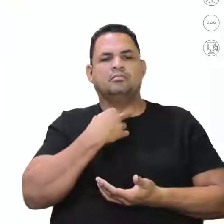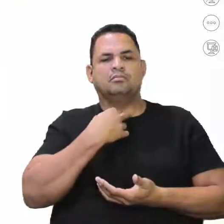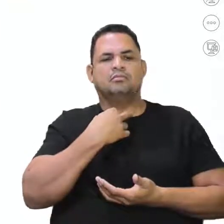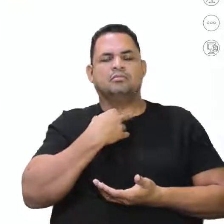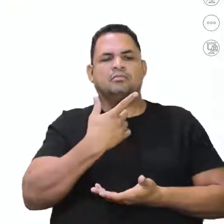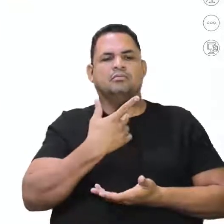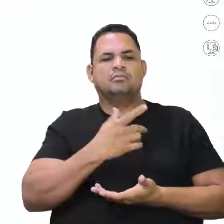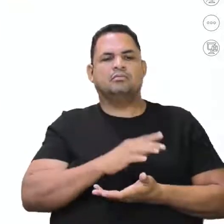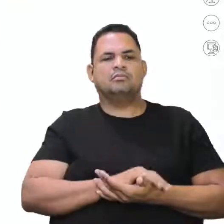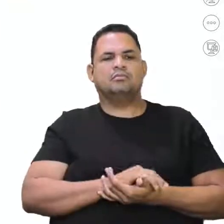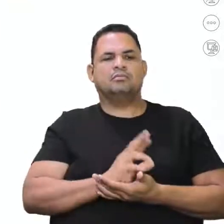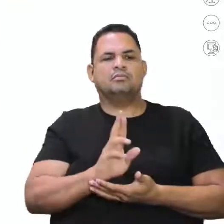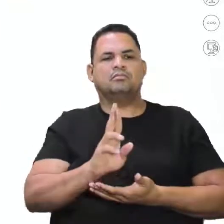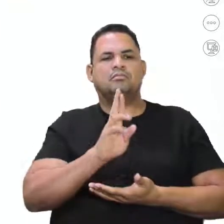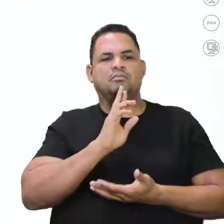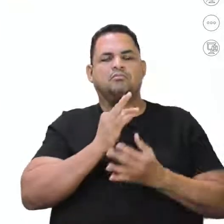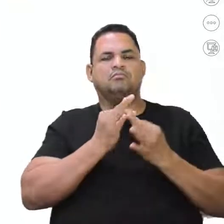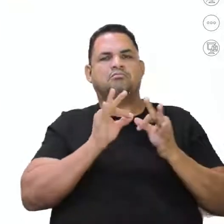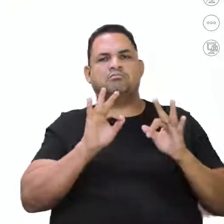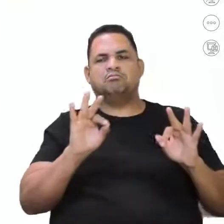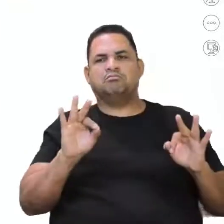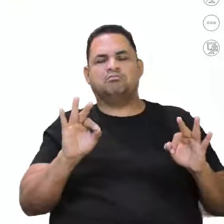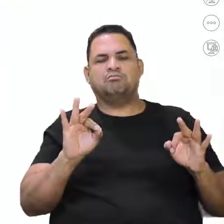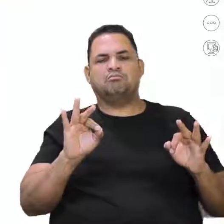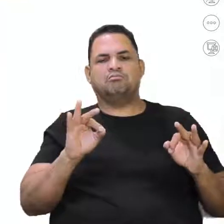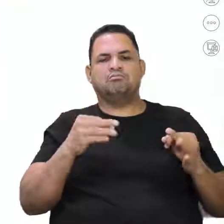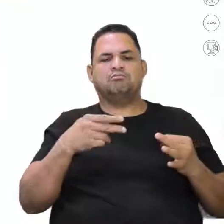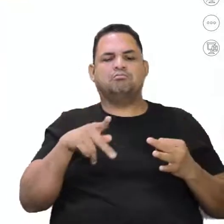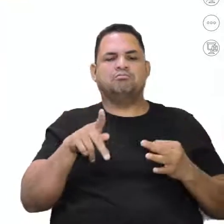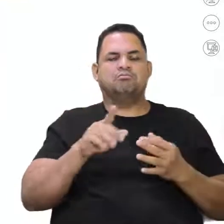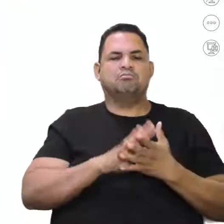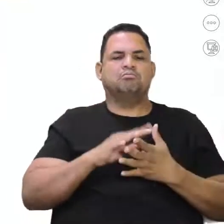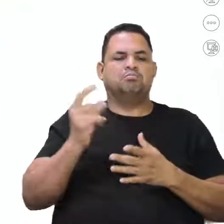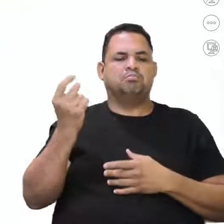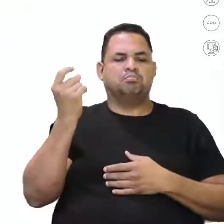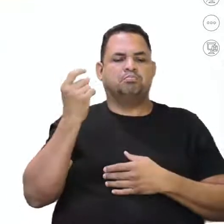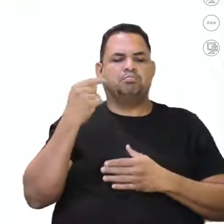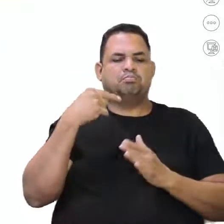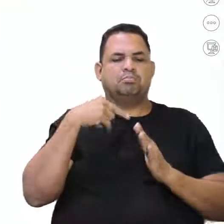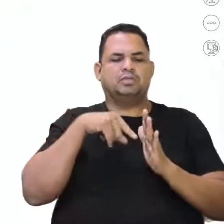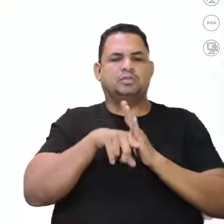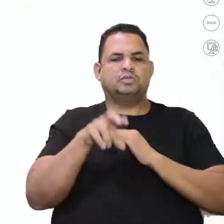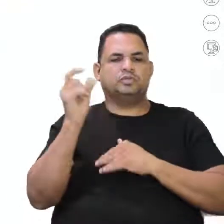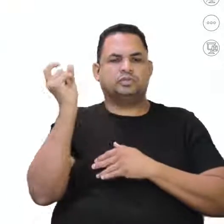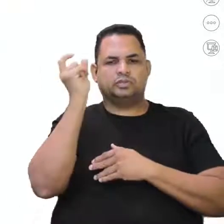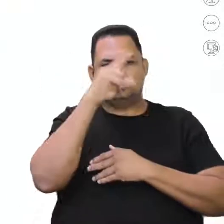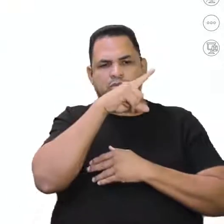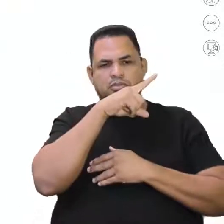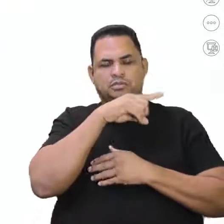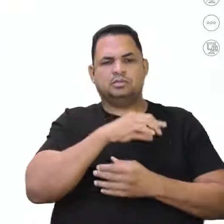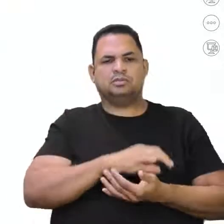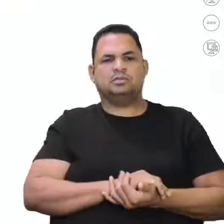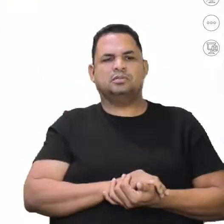ser uma resposta simples para perguntas difíceis. É uma